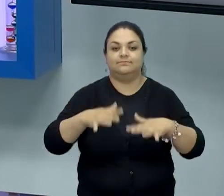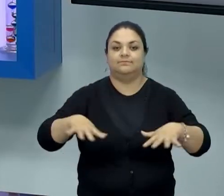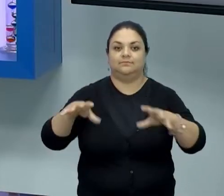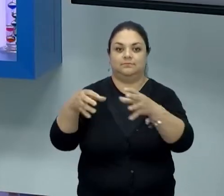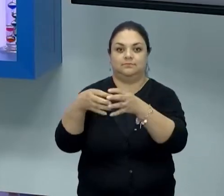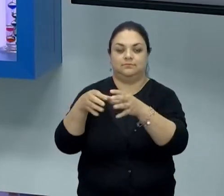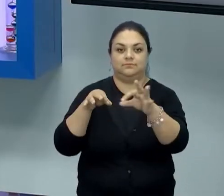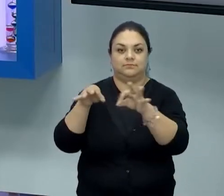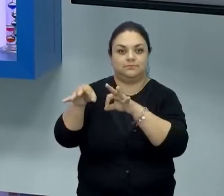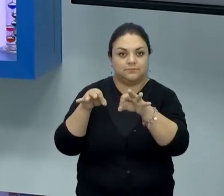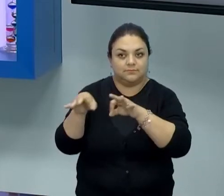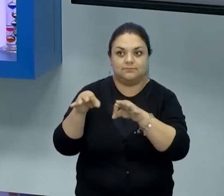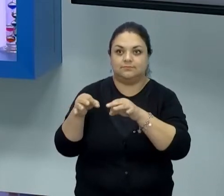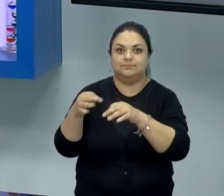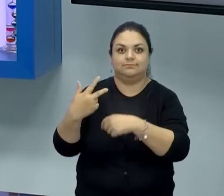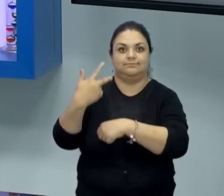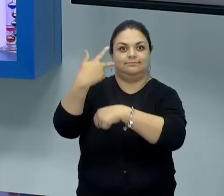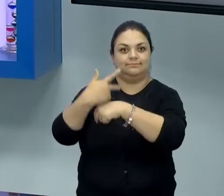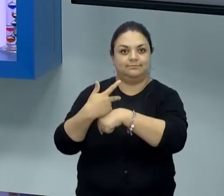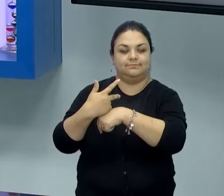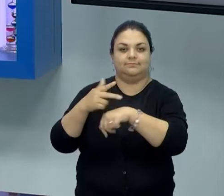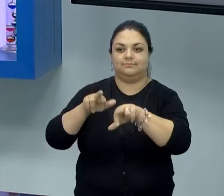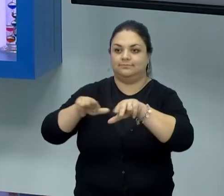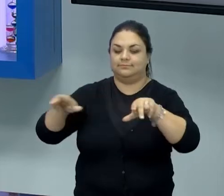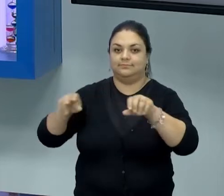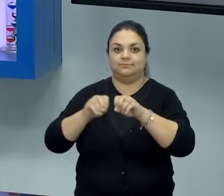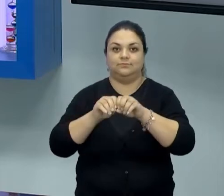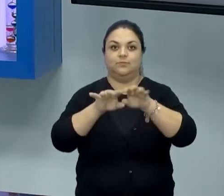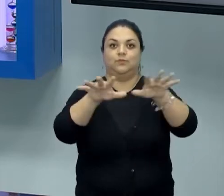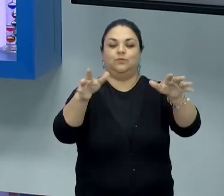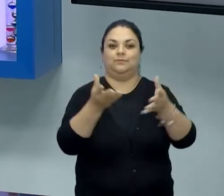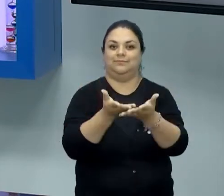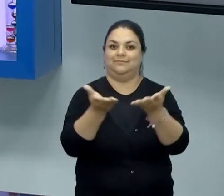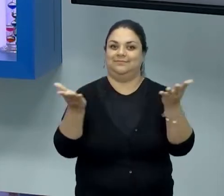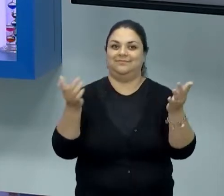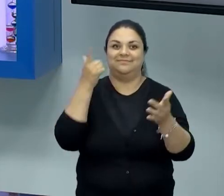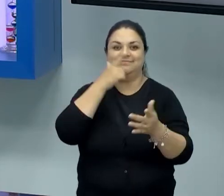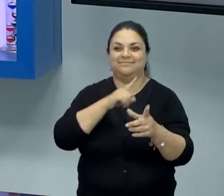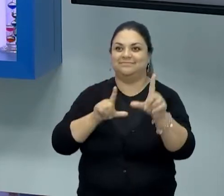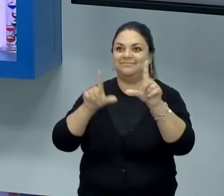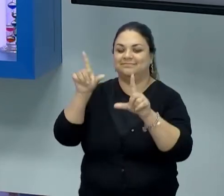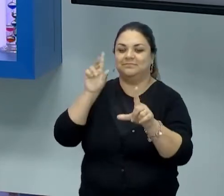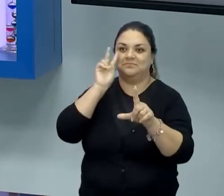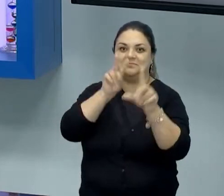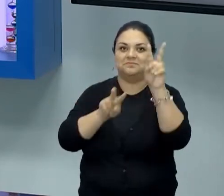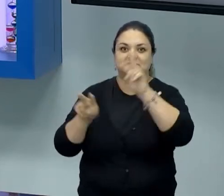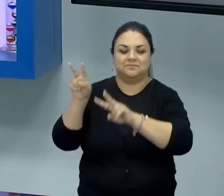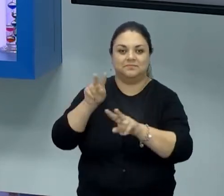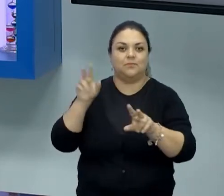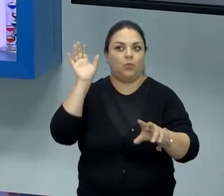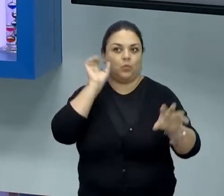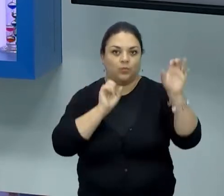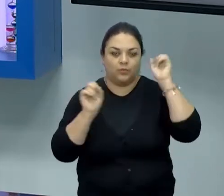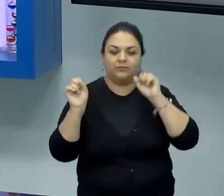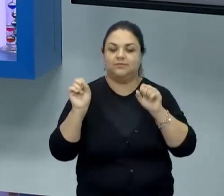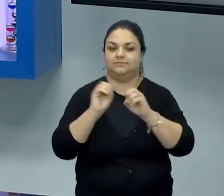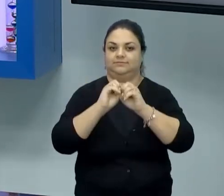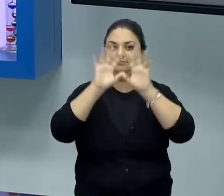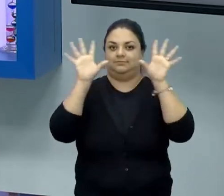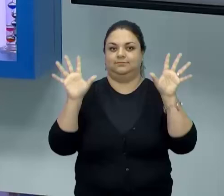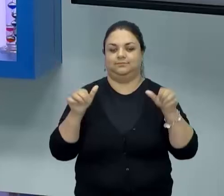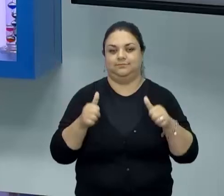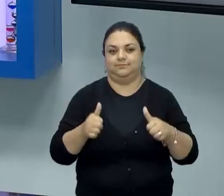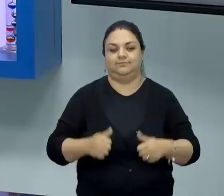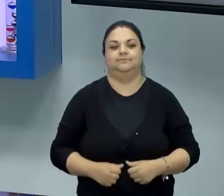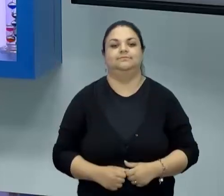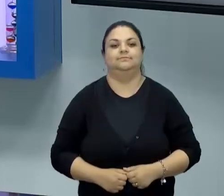essa aula possível de ser realizada e chegar até vocês com a mais alta qualidade de som e imagem. Né?